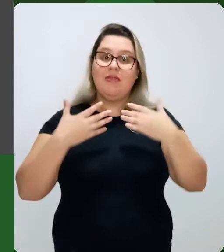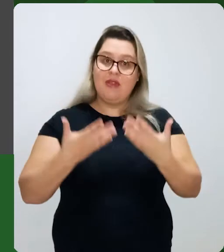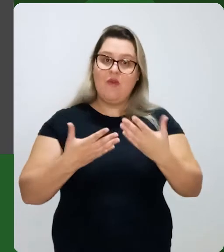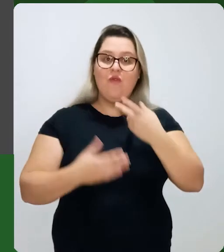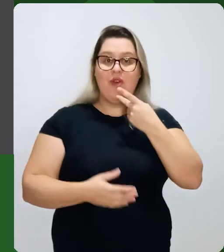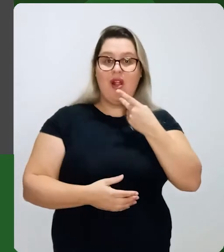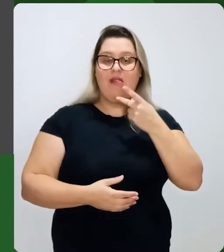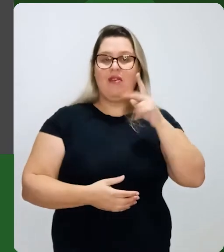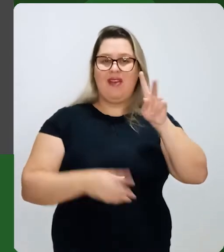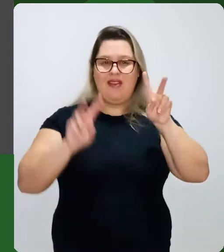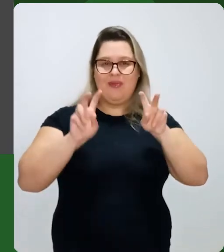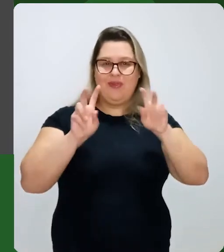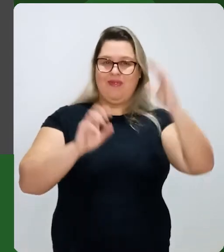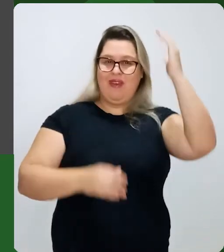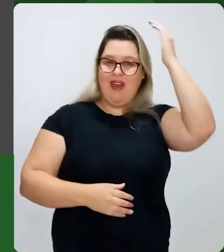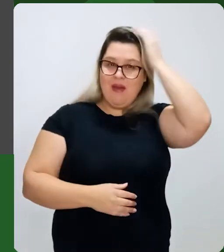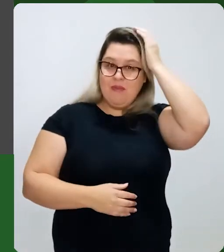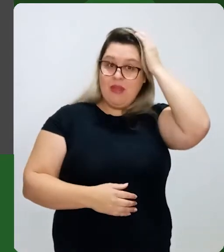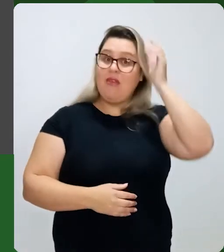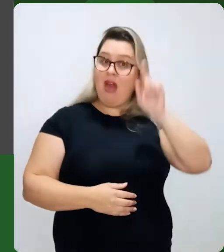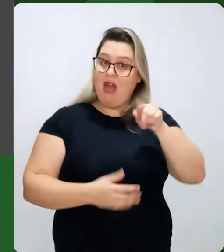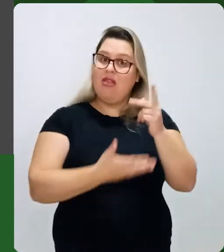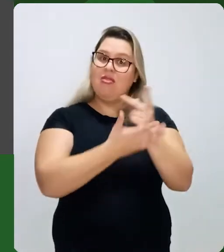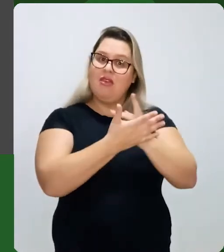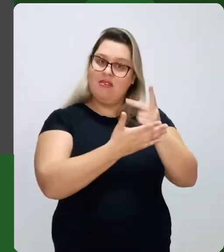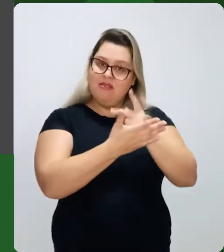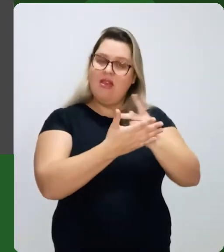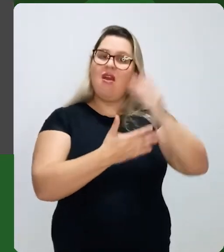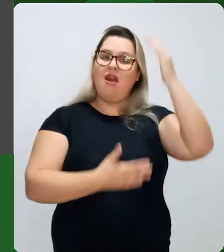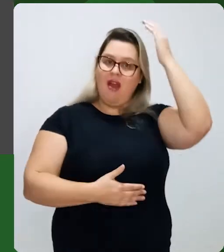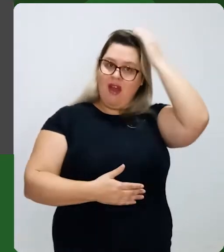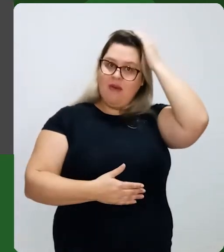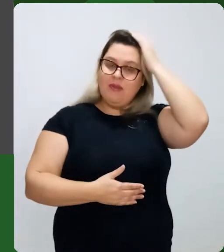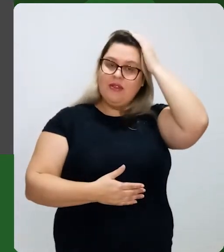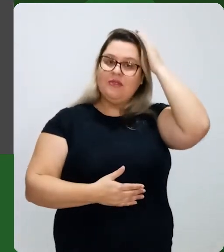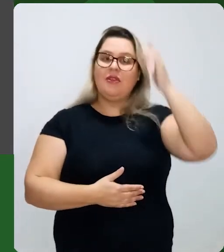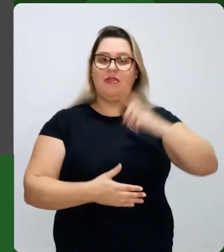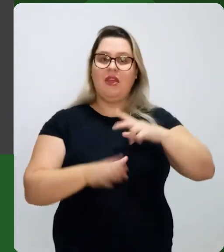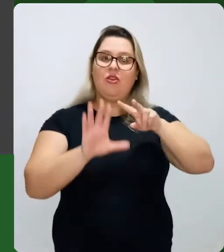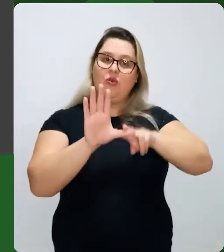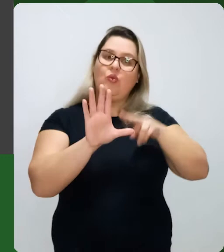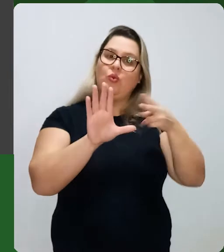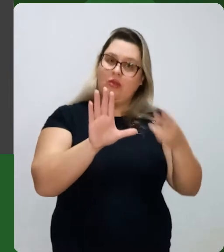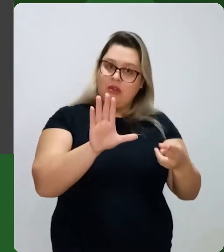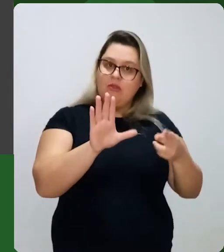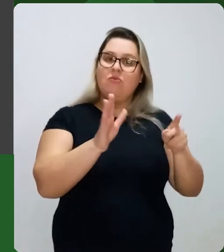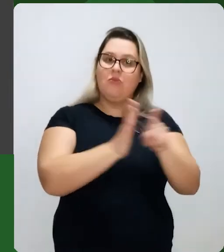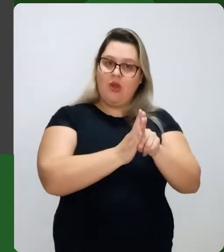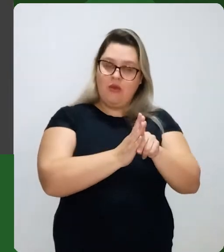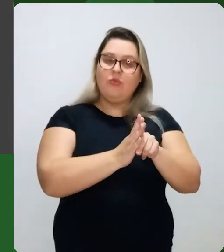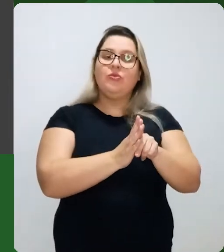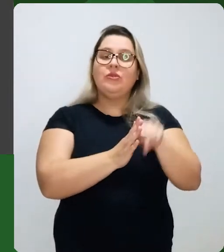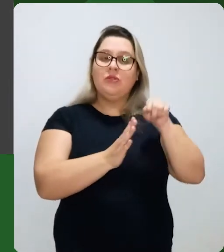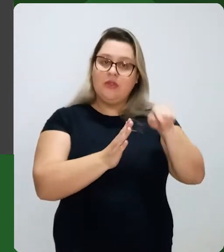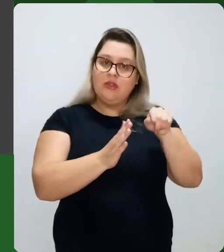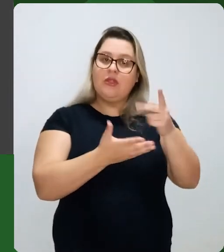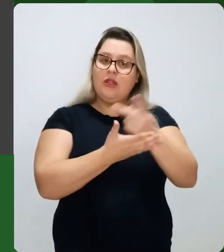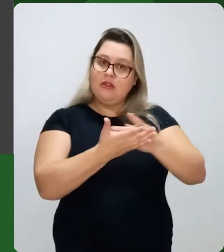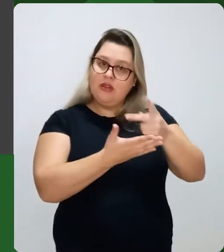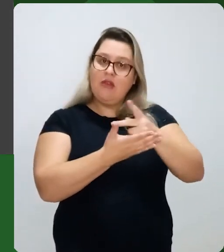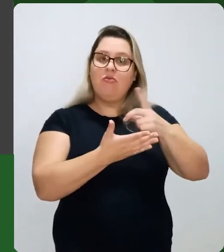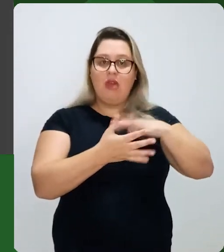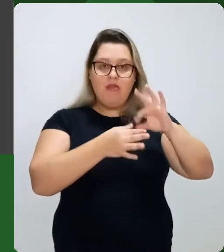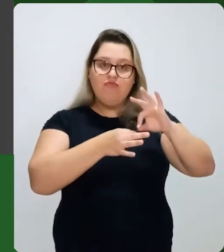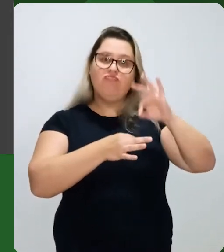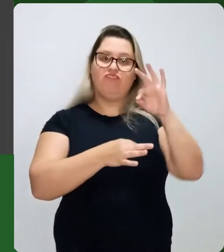cabeça, é o desenho da cabeça mesmo. Então, nós temos a cabeça do croquis, tem a cabeça, e essa cabeça, ela vai